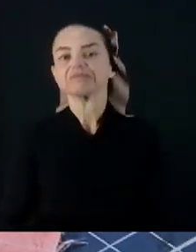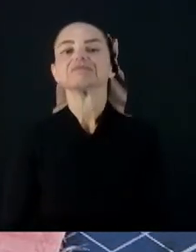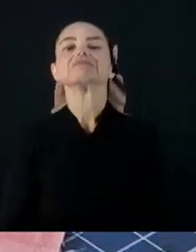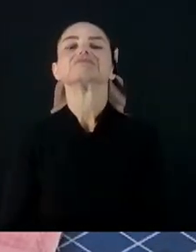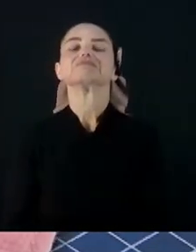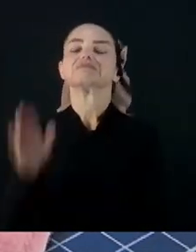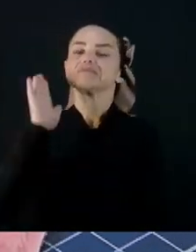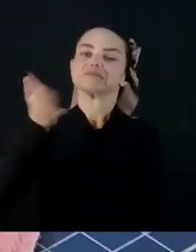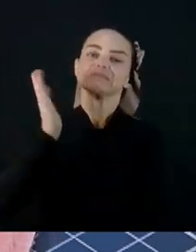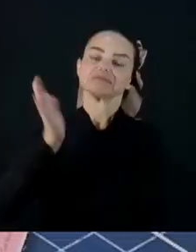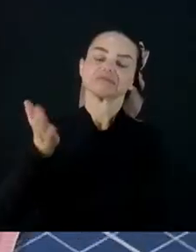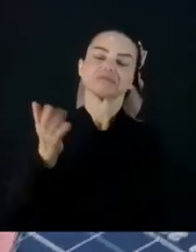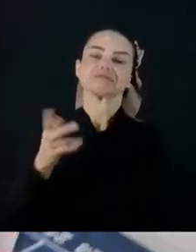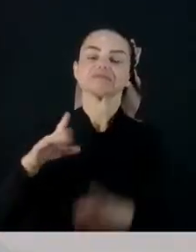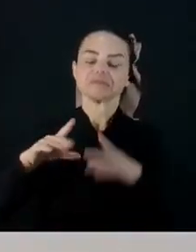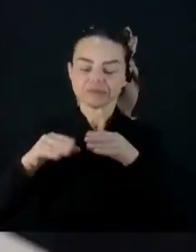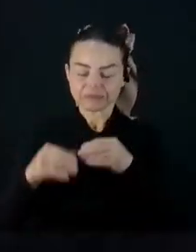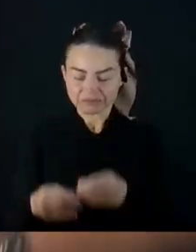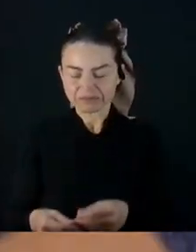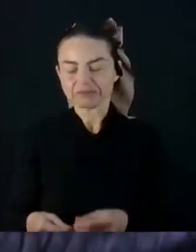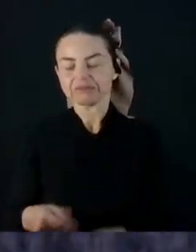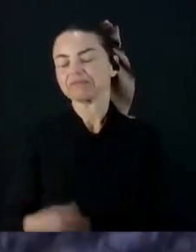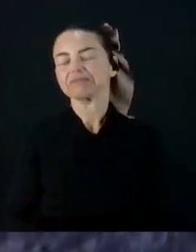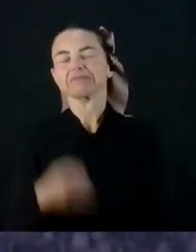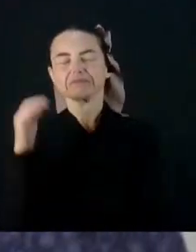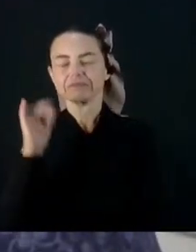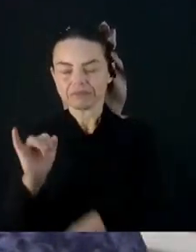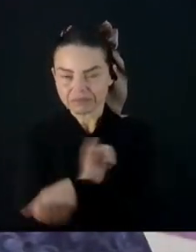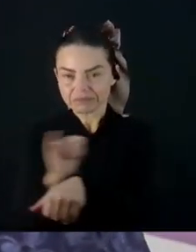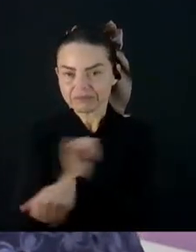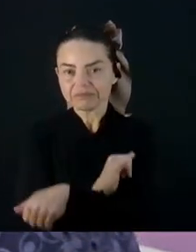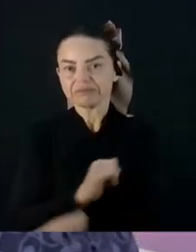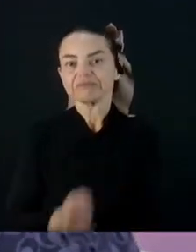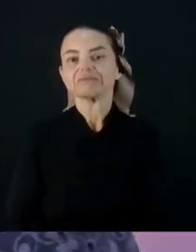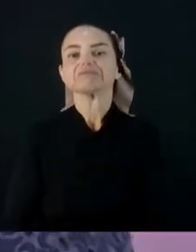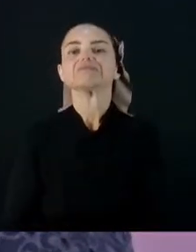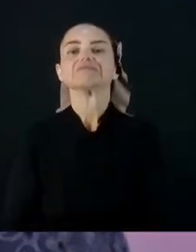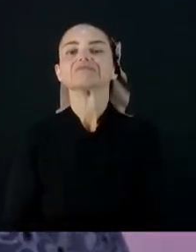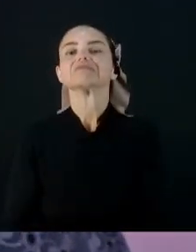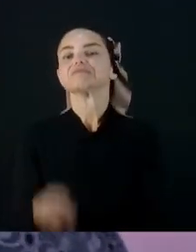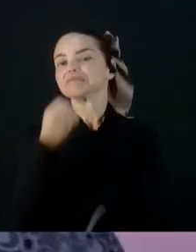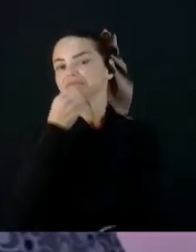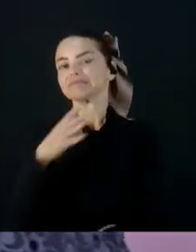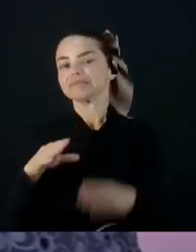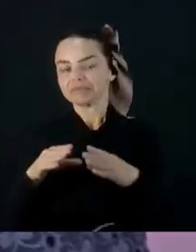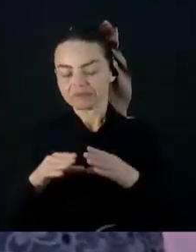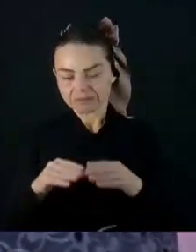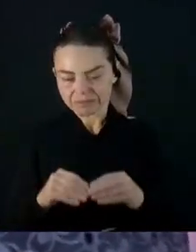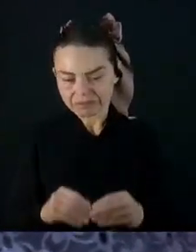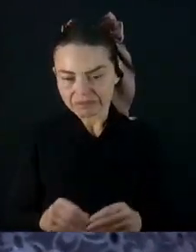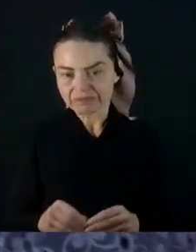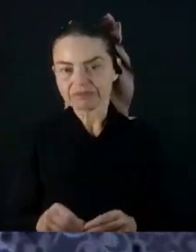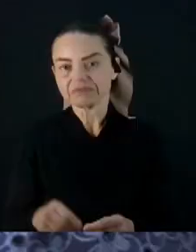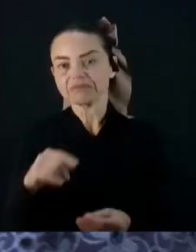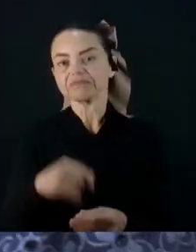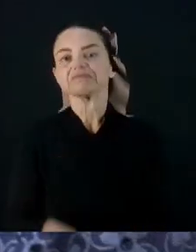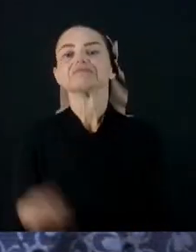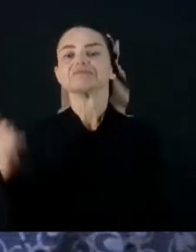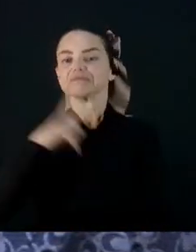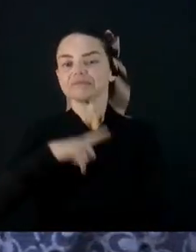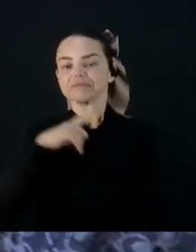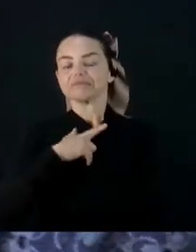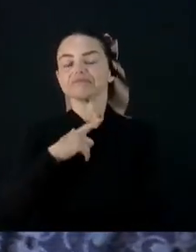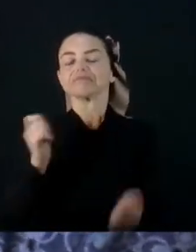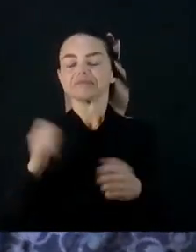pra gente. Tá. Tem uma ferramenta que chama vincador. Sim. Ela é muito boa. Uhum. Né? Quem tiver condições, tenha